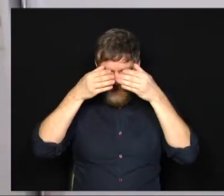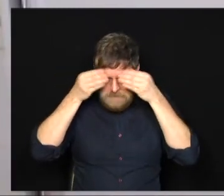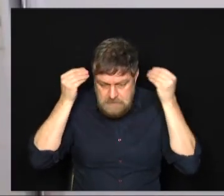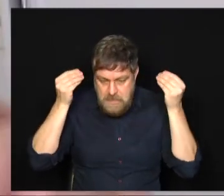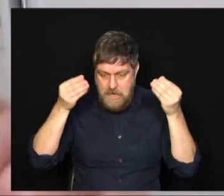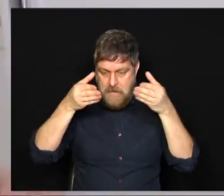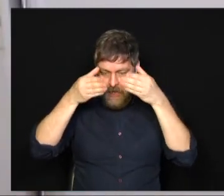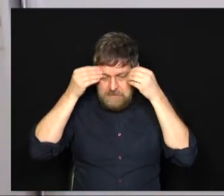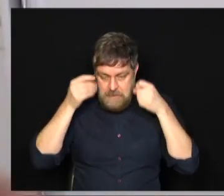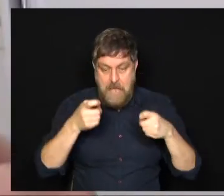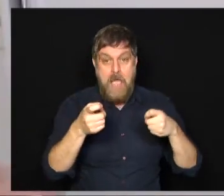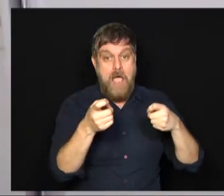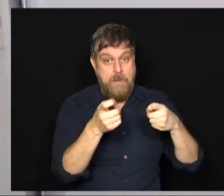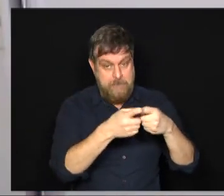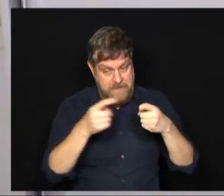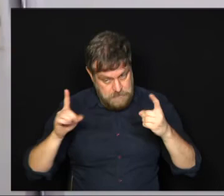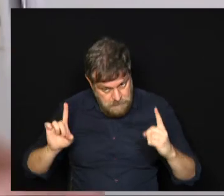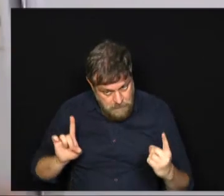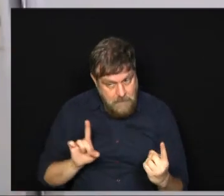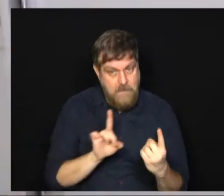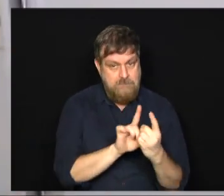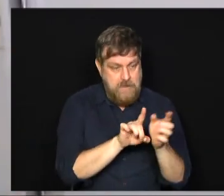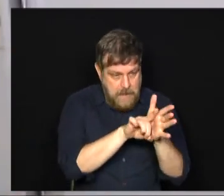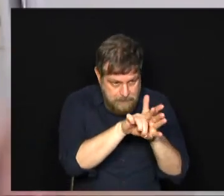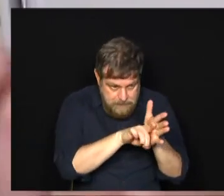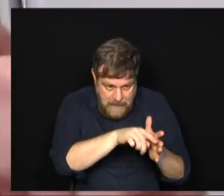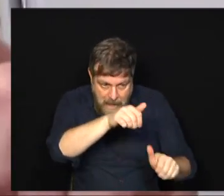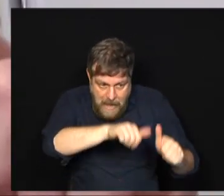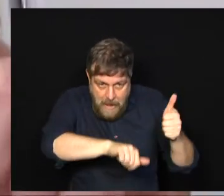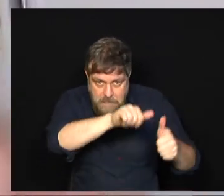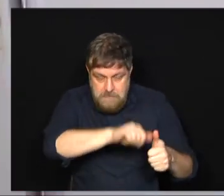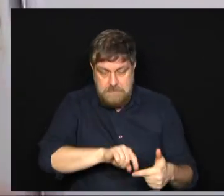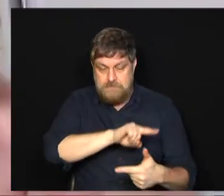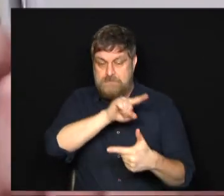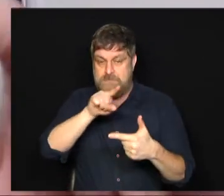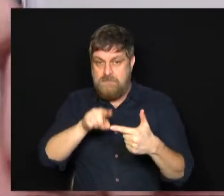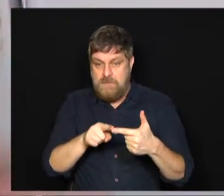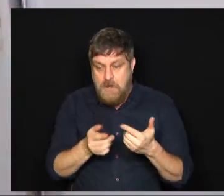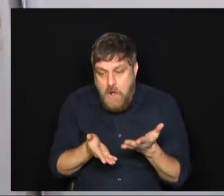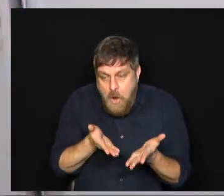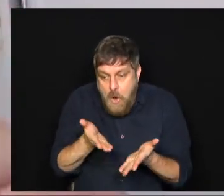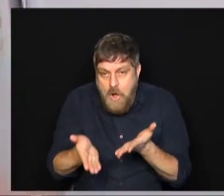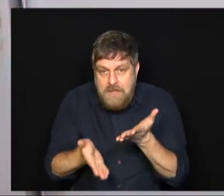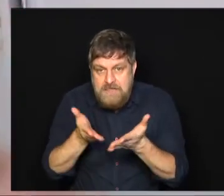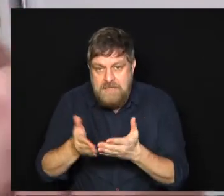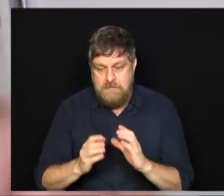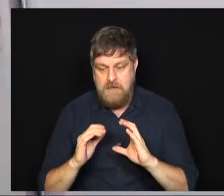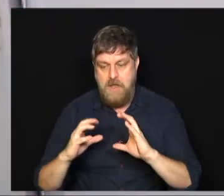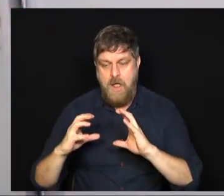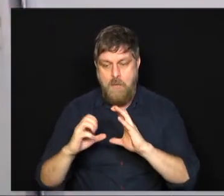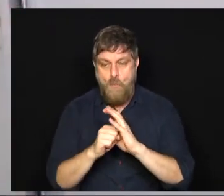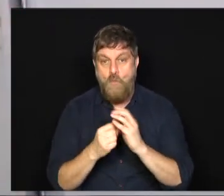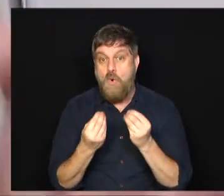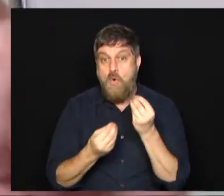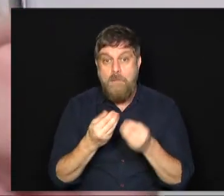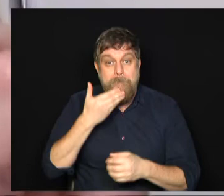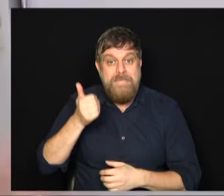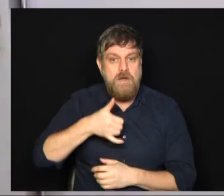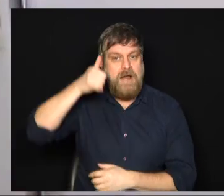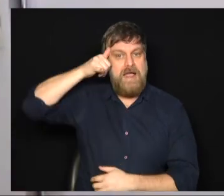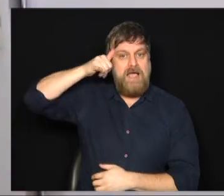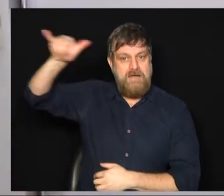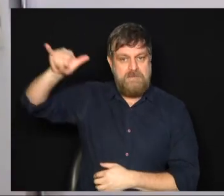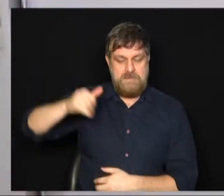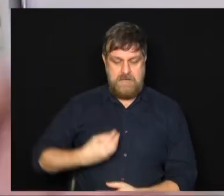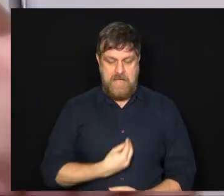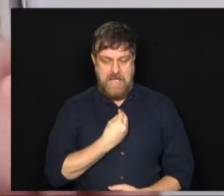o médico para fazer um diagnóstico precoce. E segundo, o melhor tratamento de doença de Alzheimer até hoje é a prevenção. É você mudar o